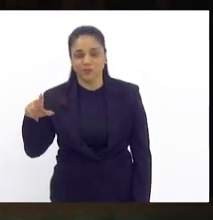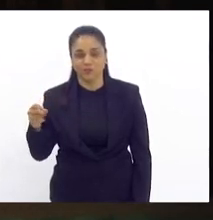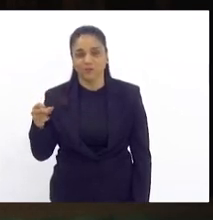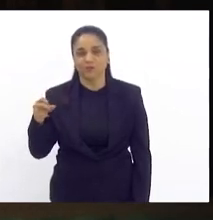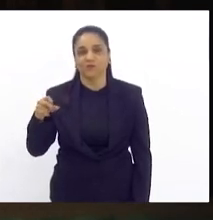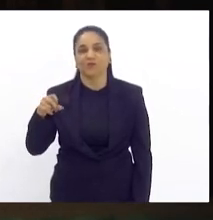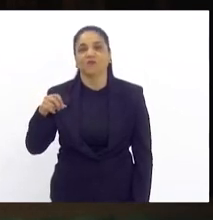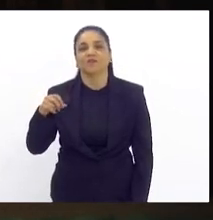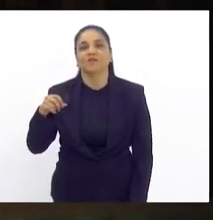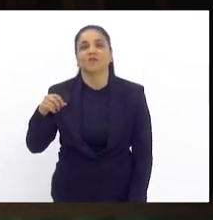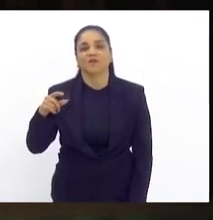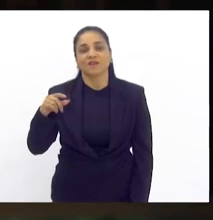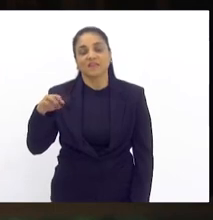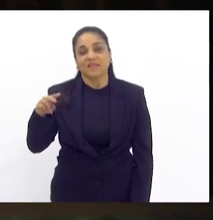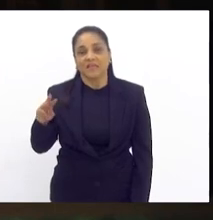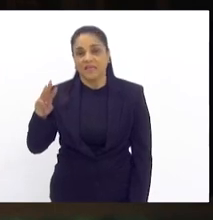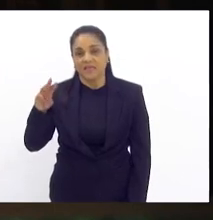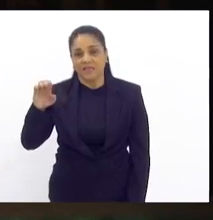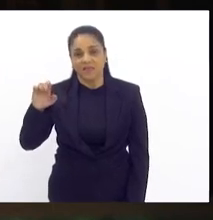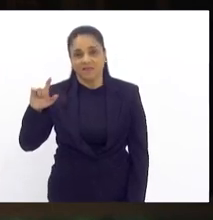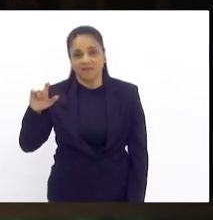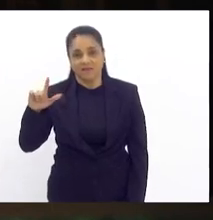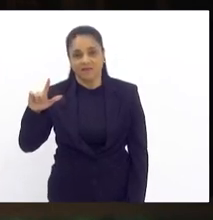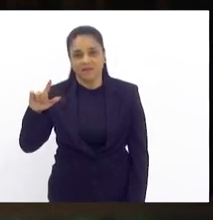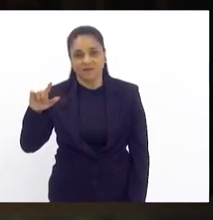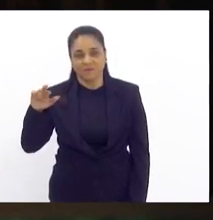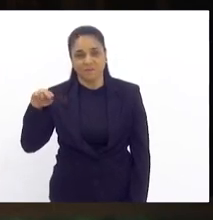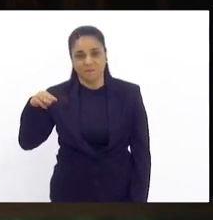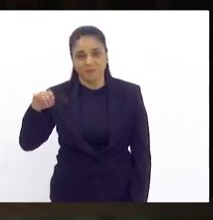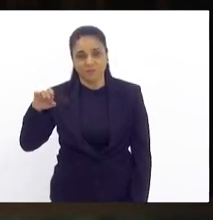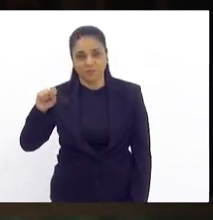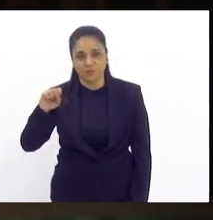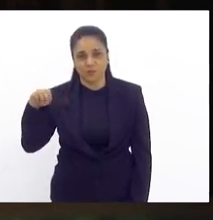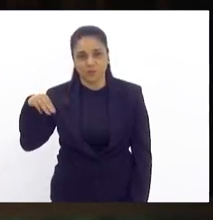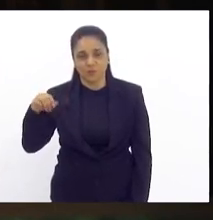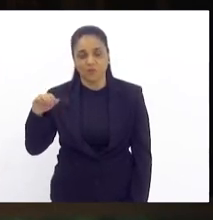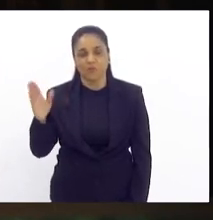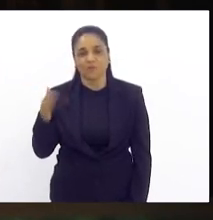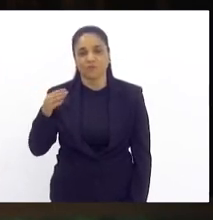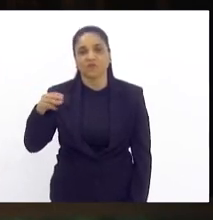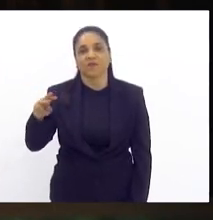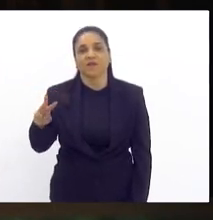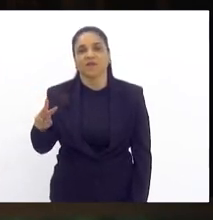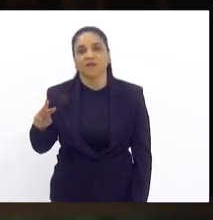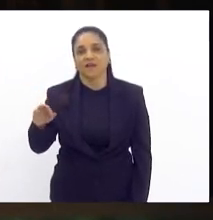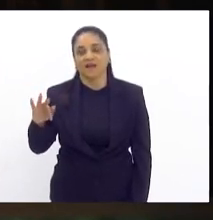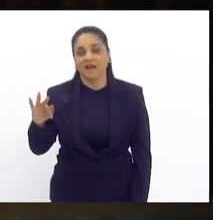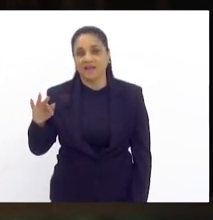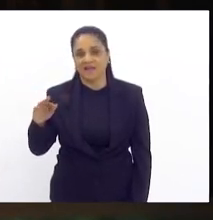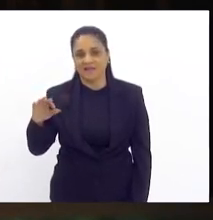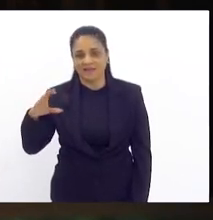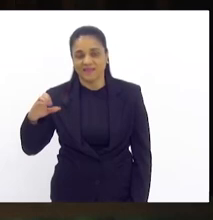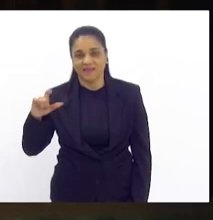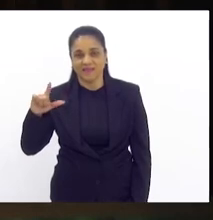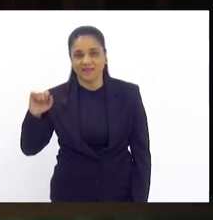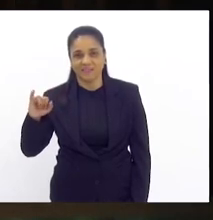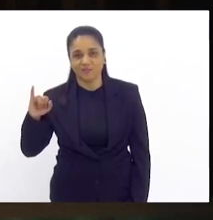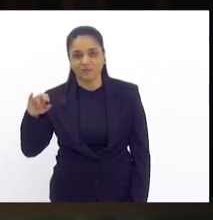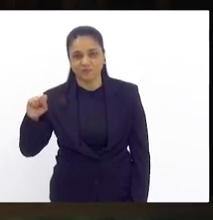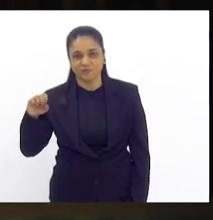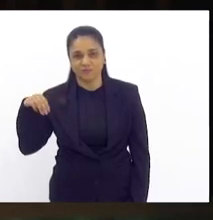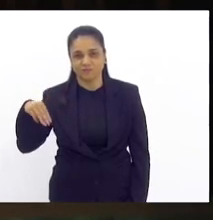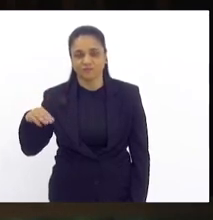Subtenente Hermeson Luiz Costa da Silva. Subtenente Clailson Alves Campos.